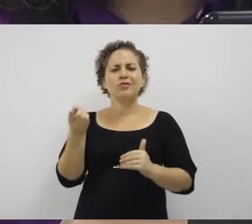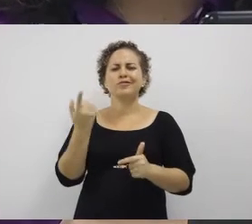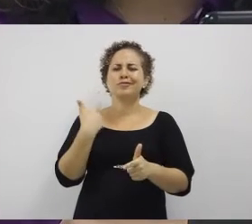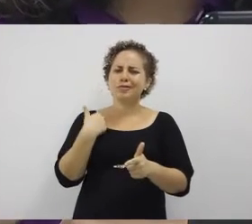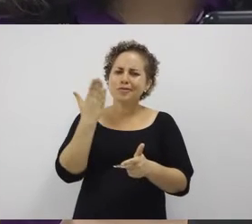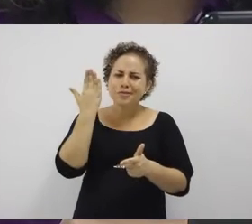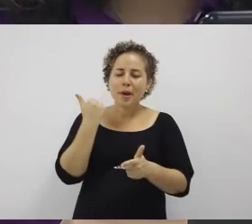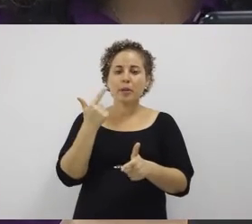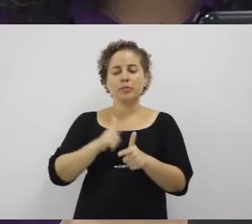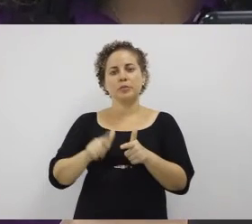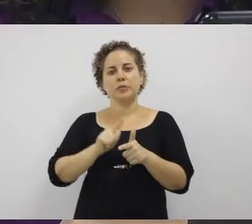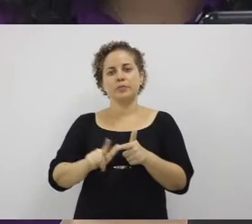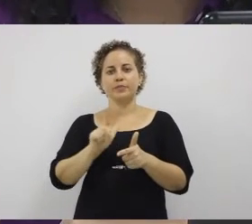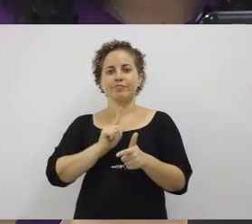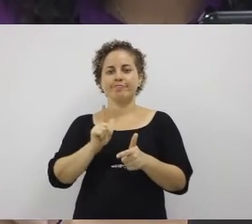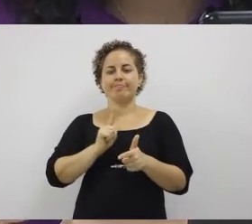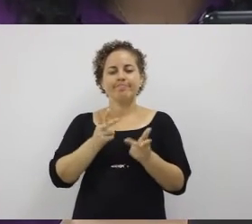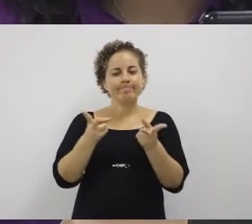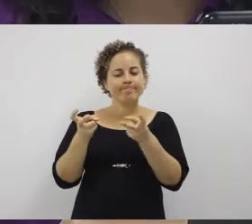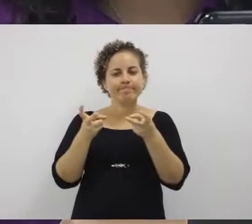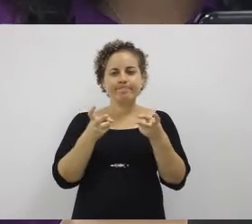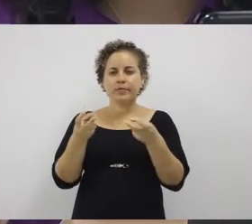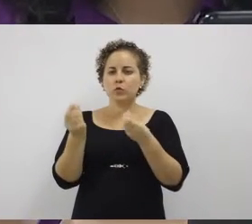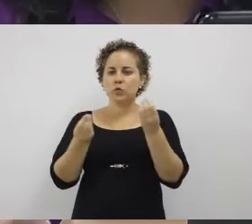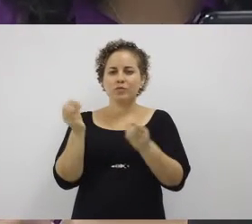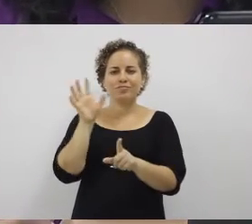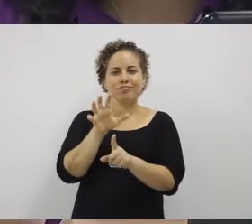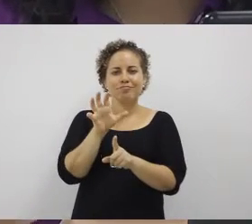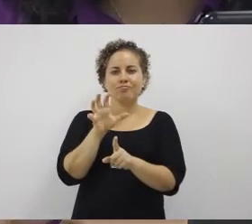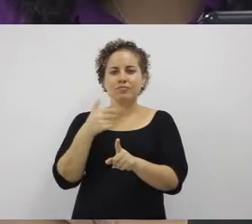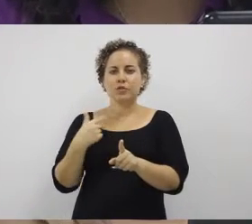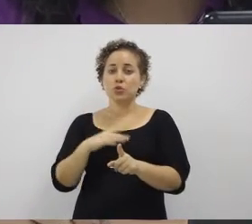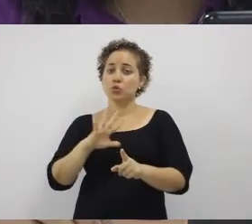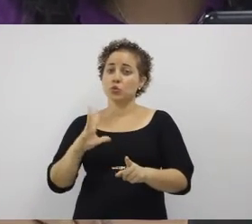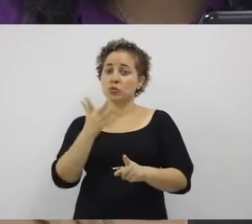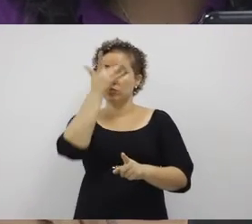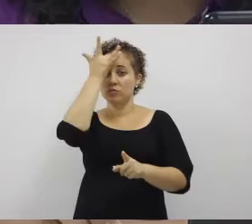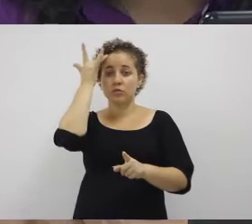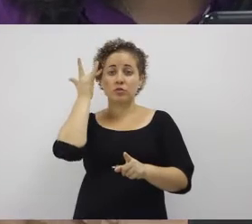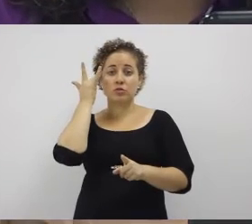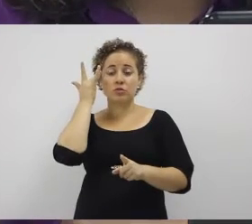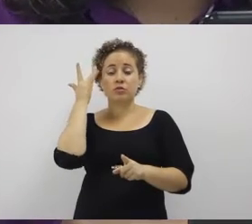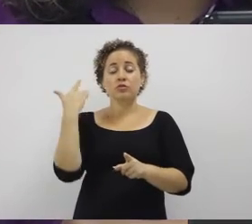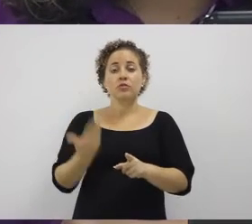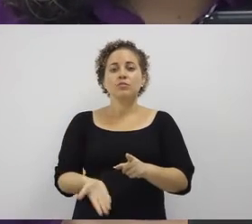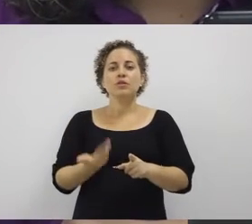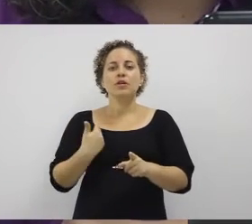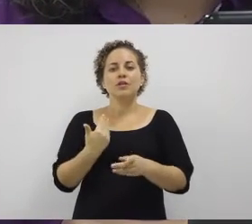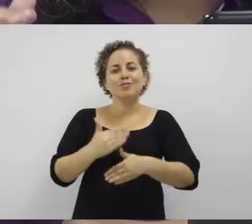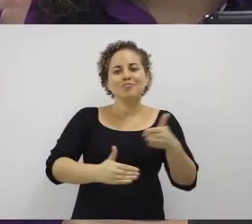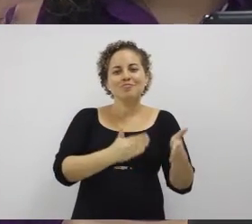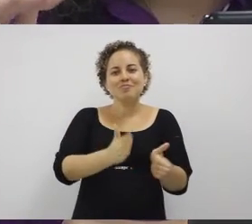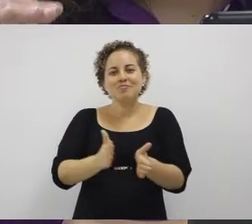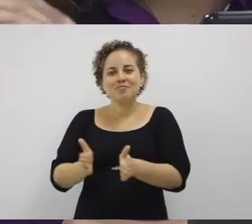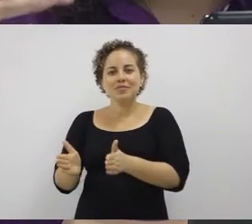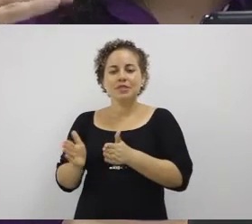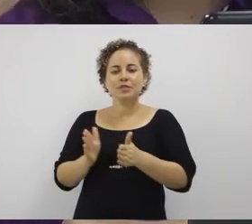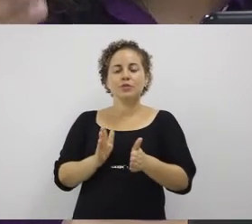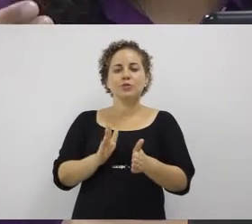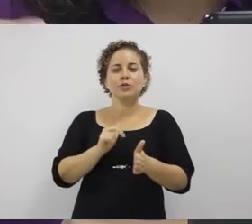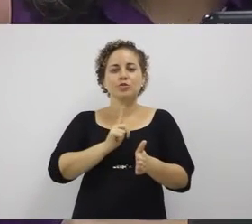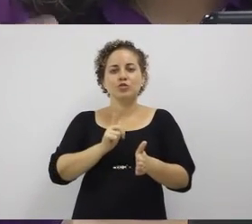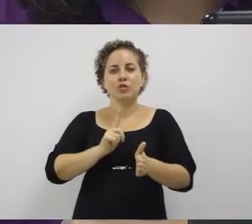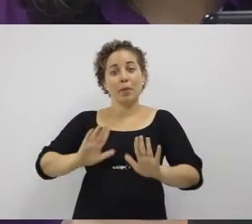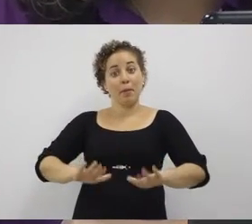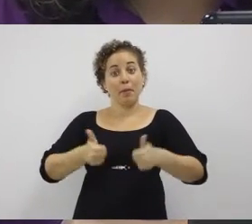acontecem. E acompanhar esses problemas e como eles afetam o desempenho dos fornecedores é muito importante para que se desenvolva um processo